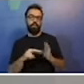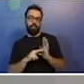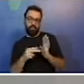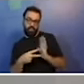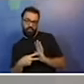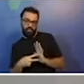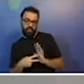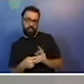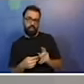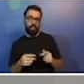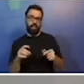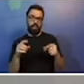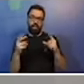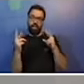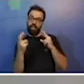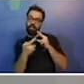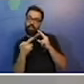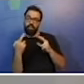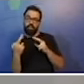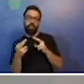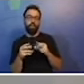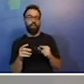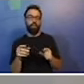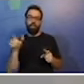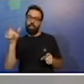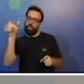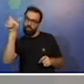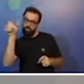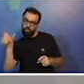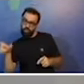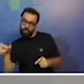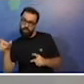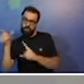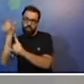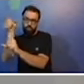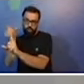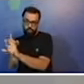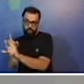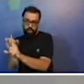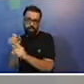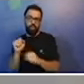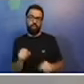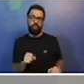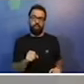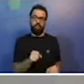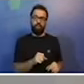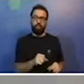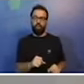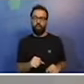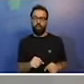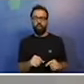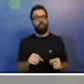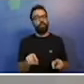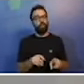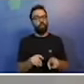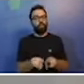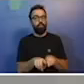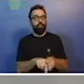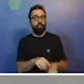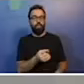entre o verbo e seu sujeito. Na norma padrão, que é aquela exigida pelos gramáticos, nosso